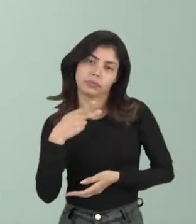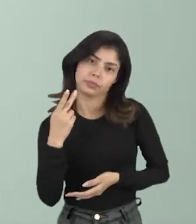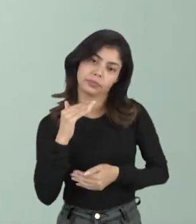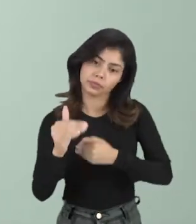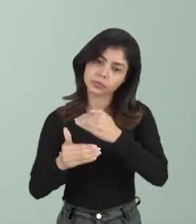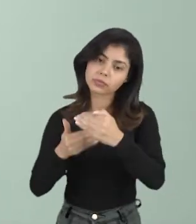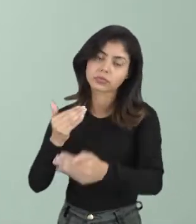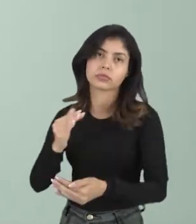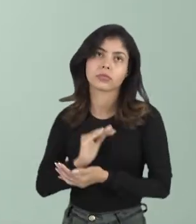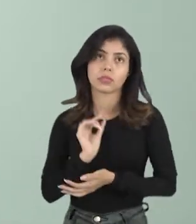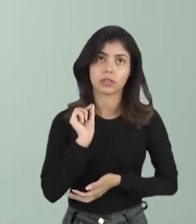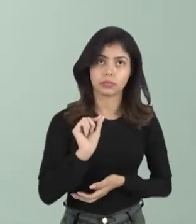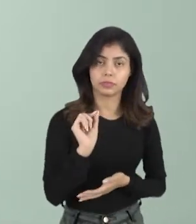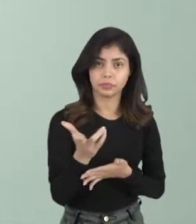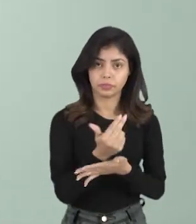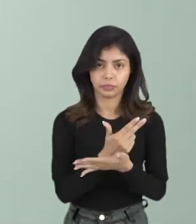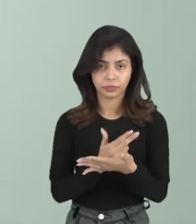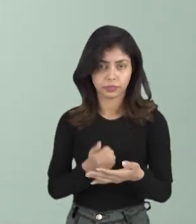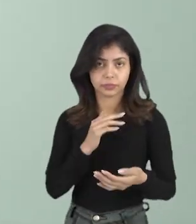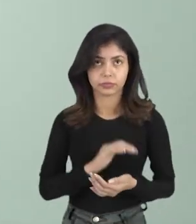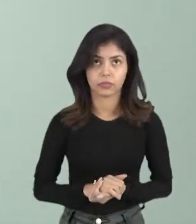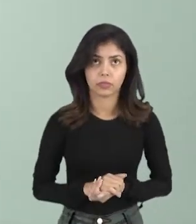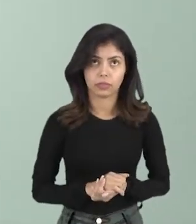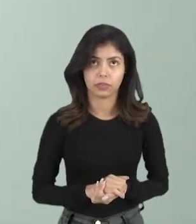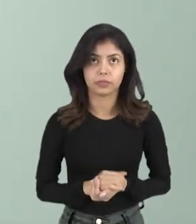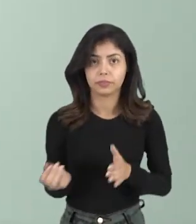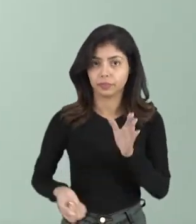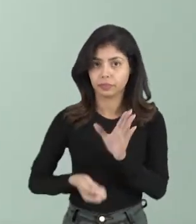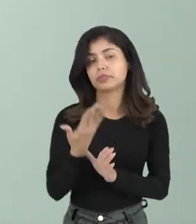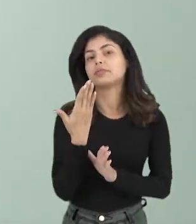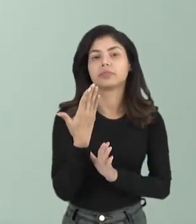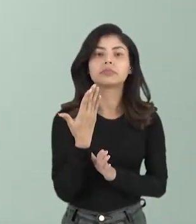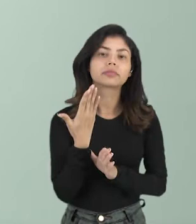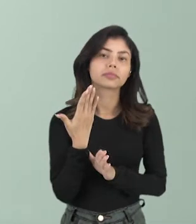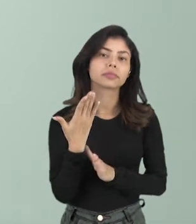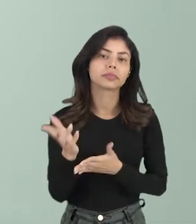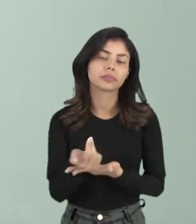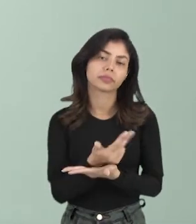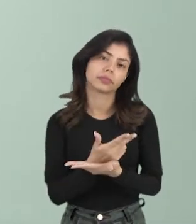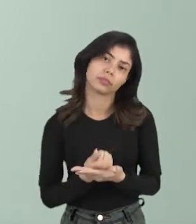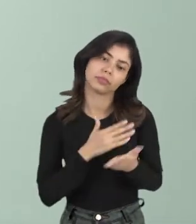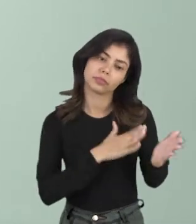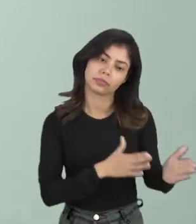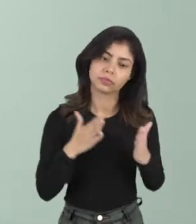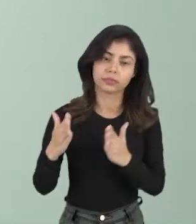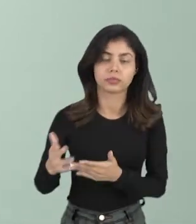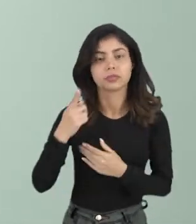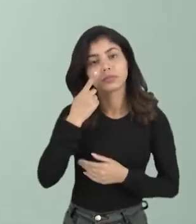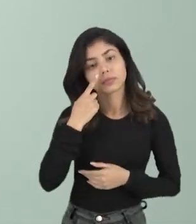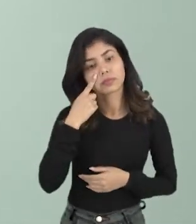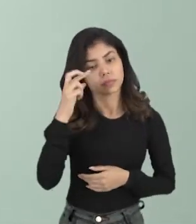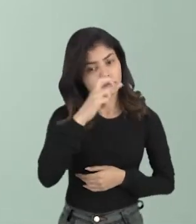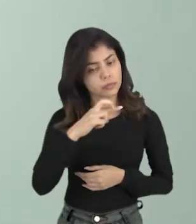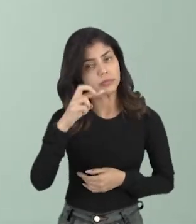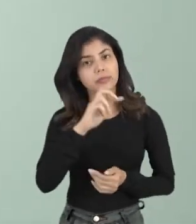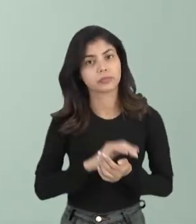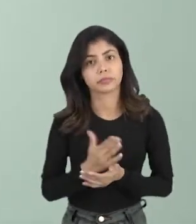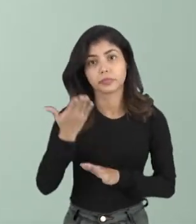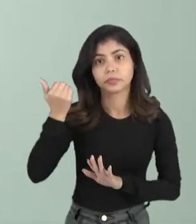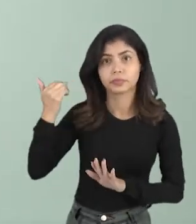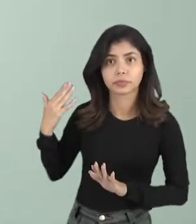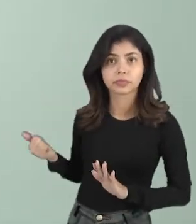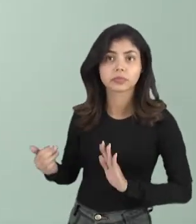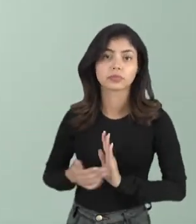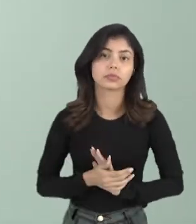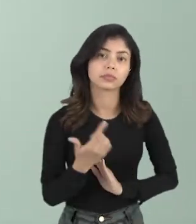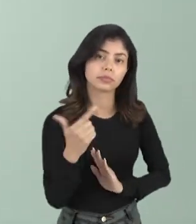de um processo em que o artista, ele criava a sua arte a partir da observação.